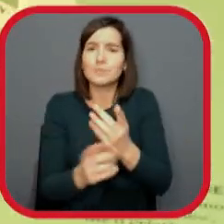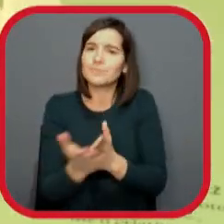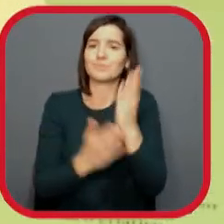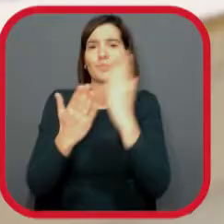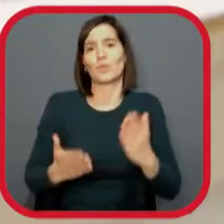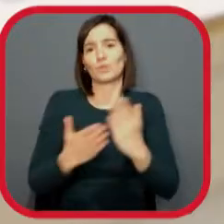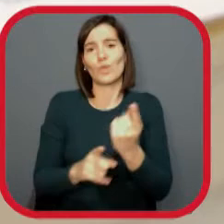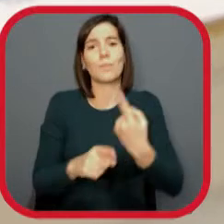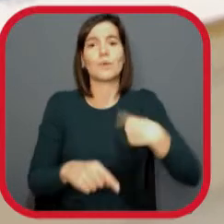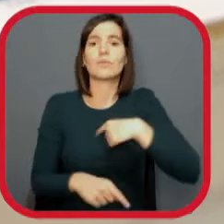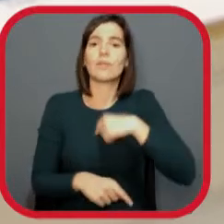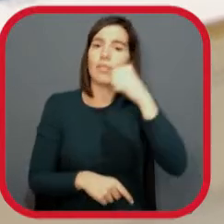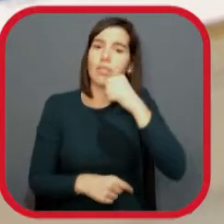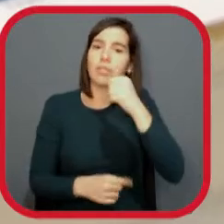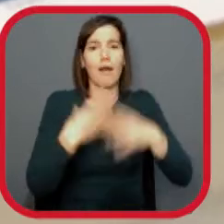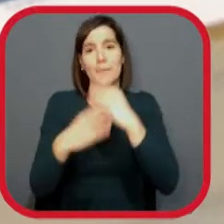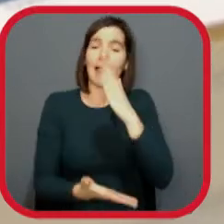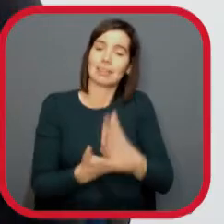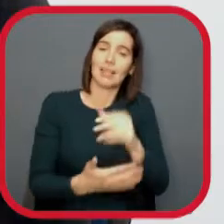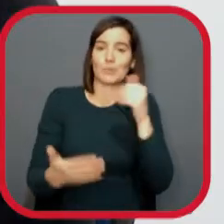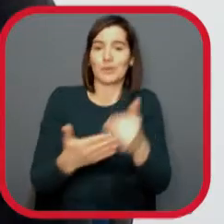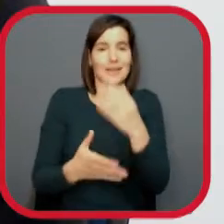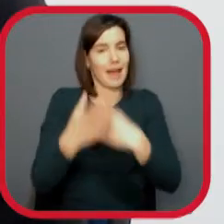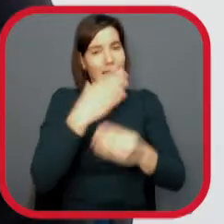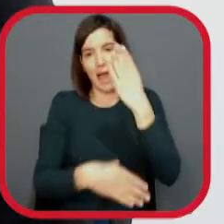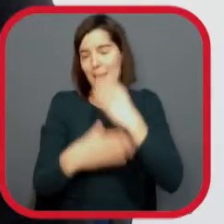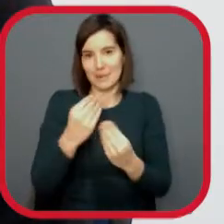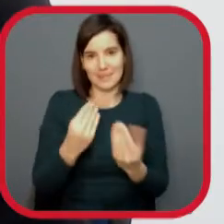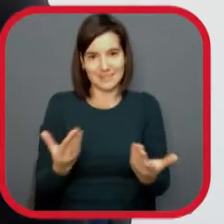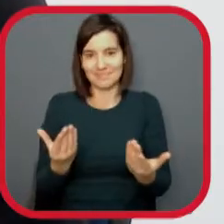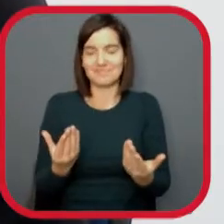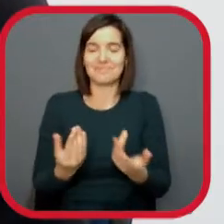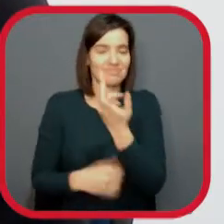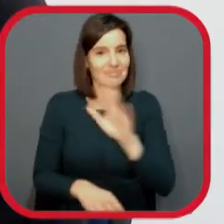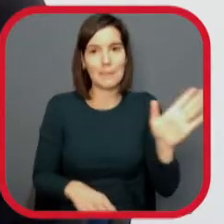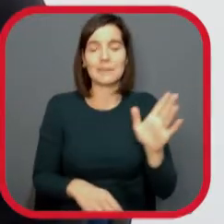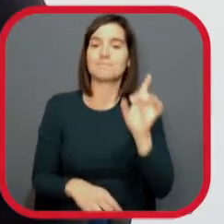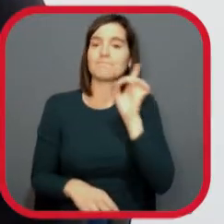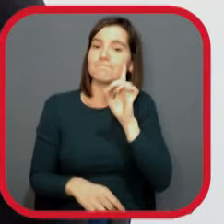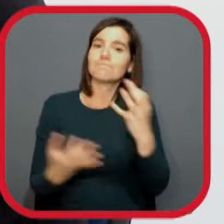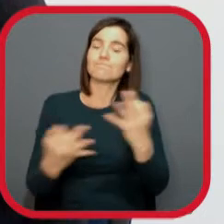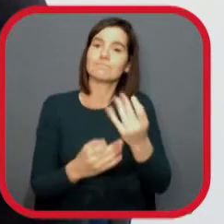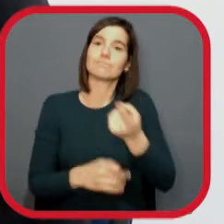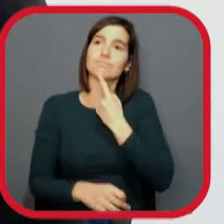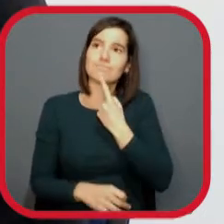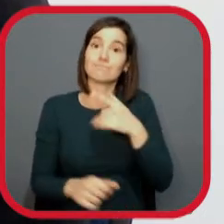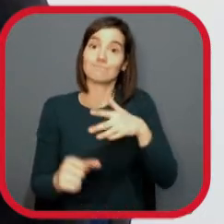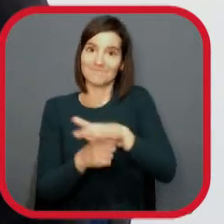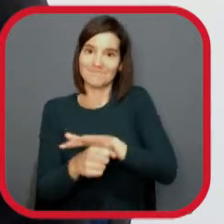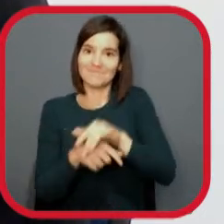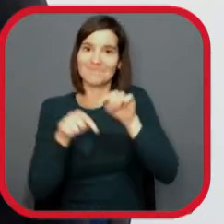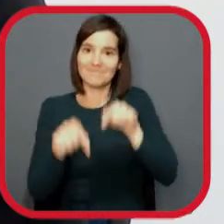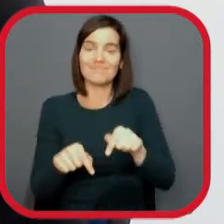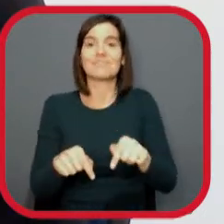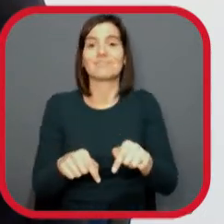dela, porque nós estamos sempre a aprender. Até morrer, estamos a aprender. E eu acho que é importante perceberem